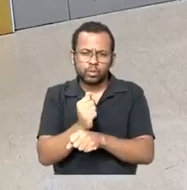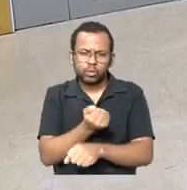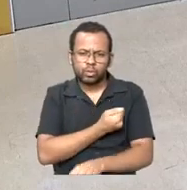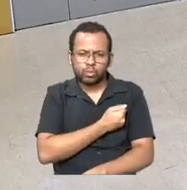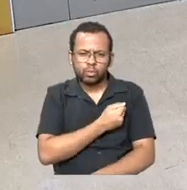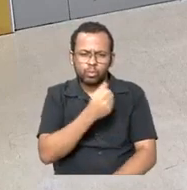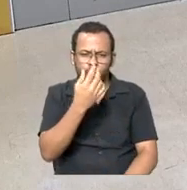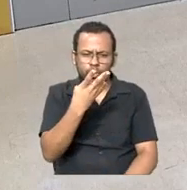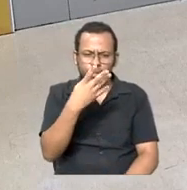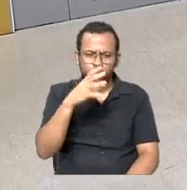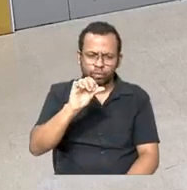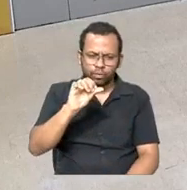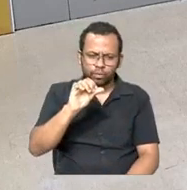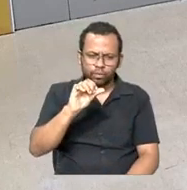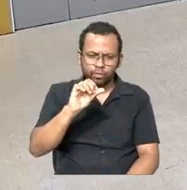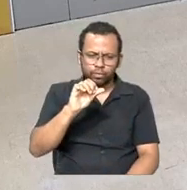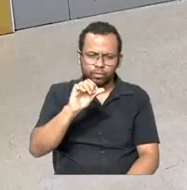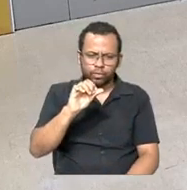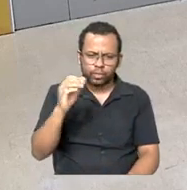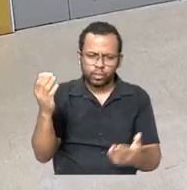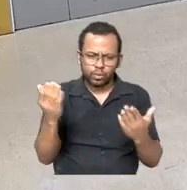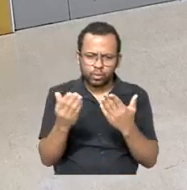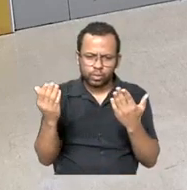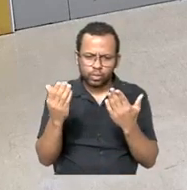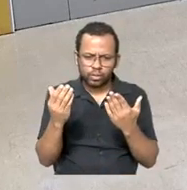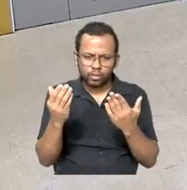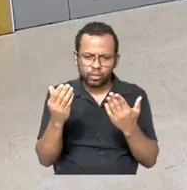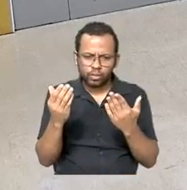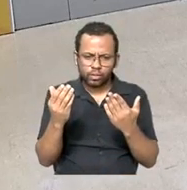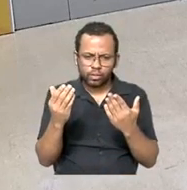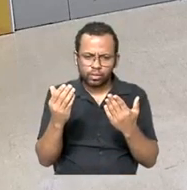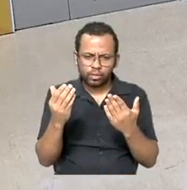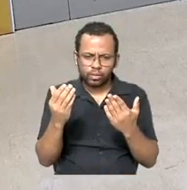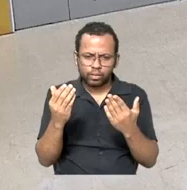49 49 saiu decide